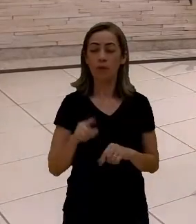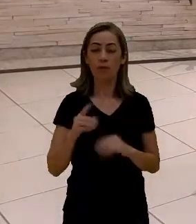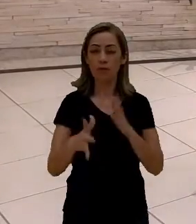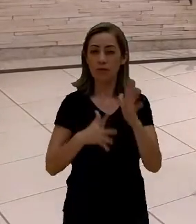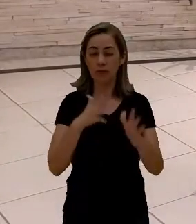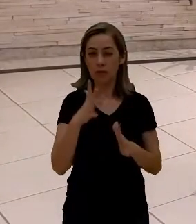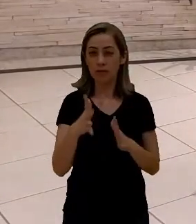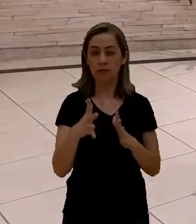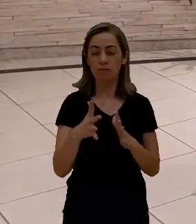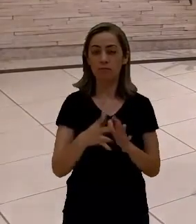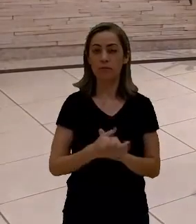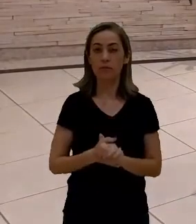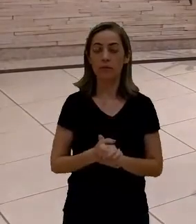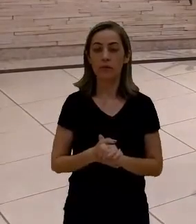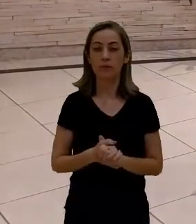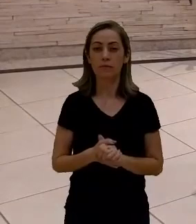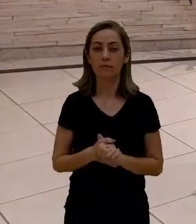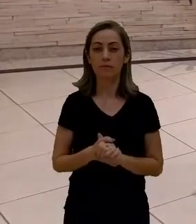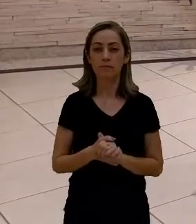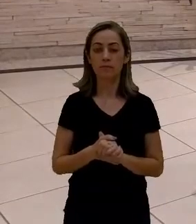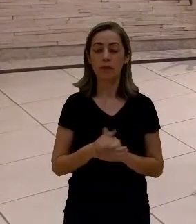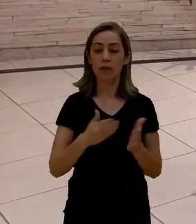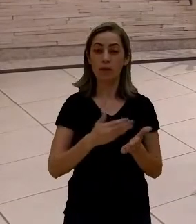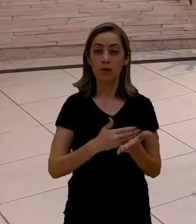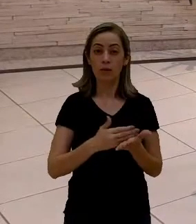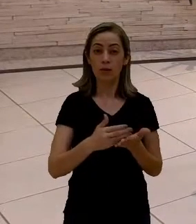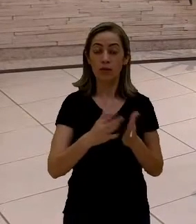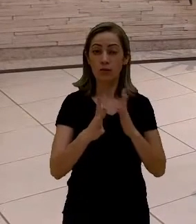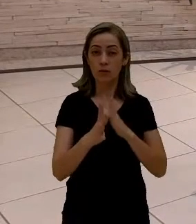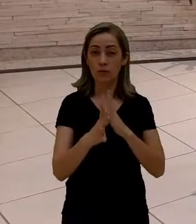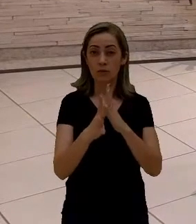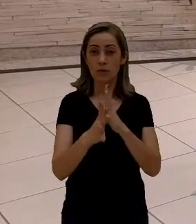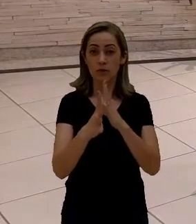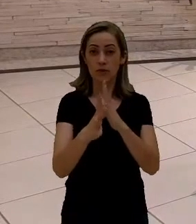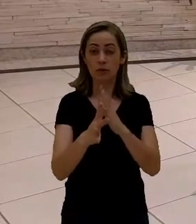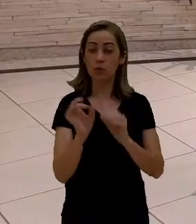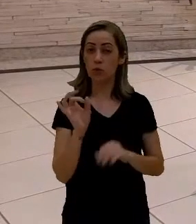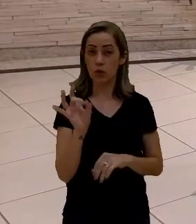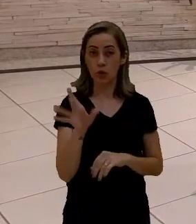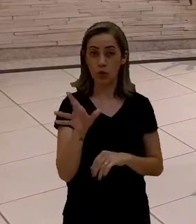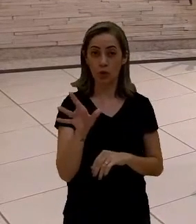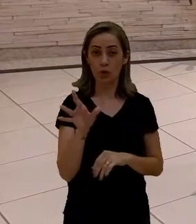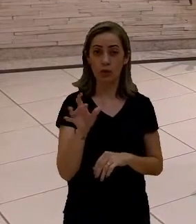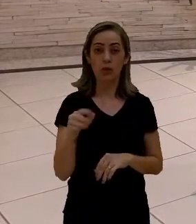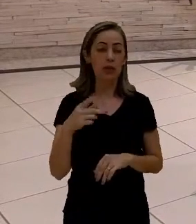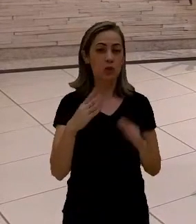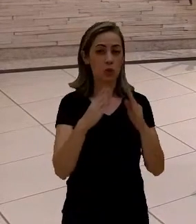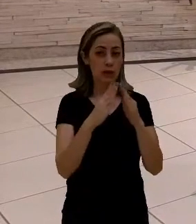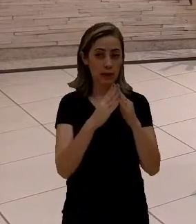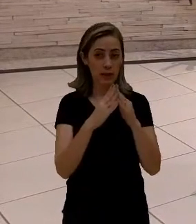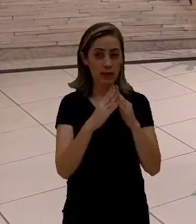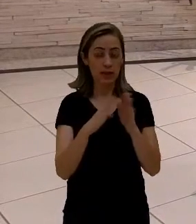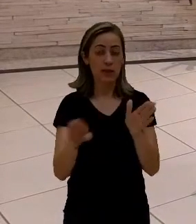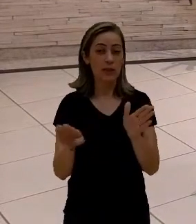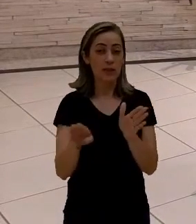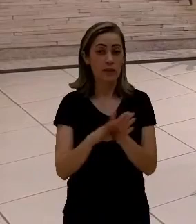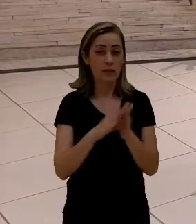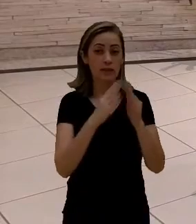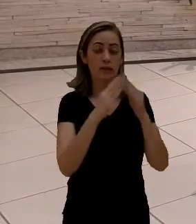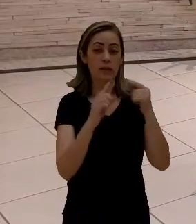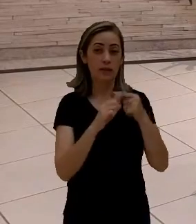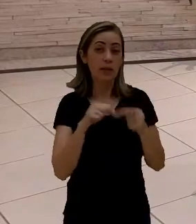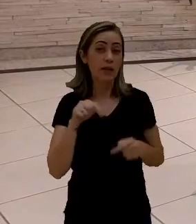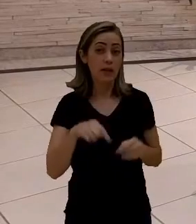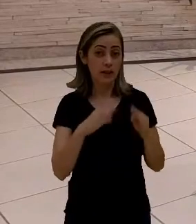questão de do início da processão ser individual da sua casa até a igreja e a aqui na